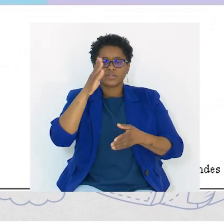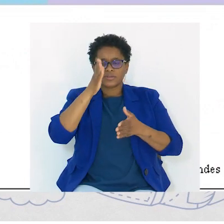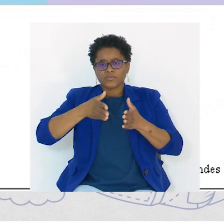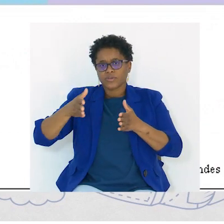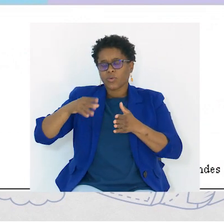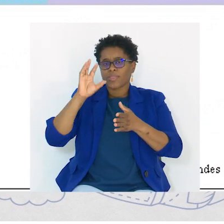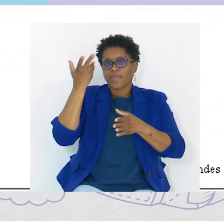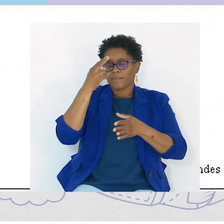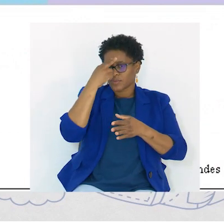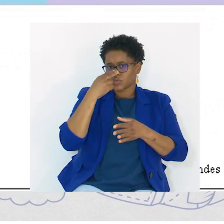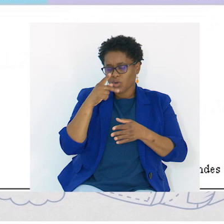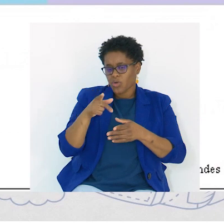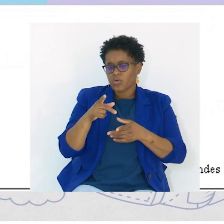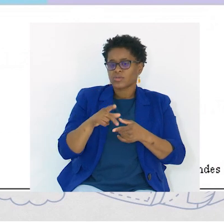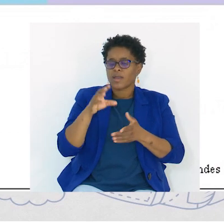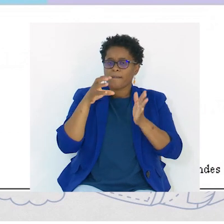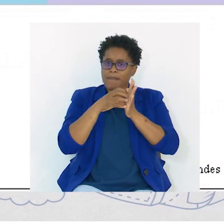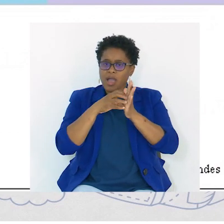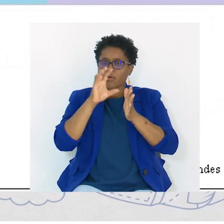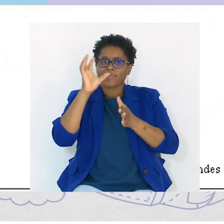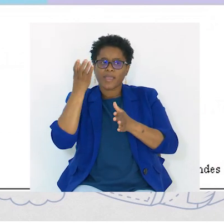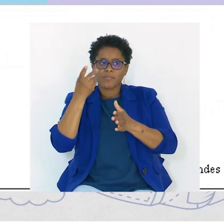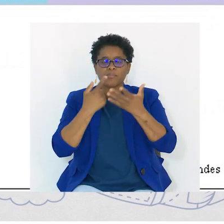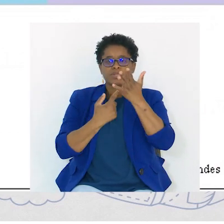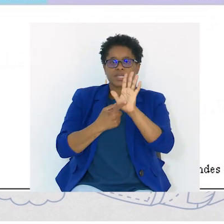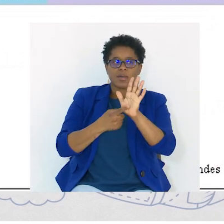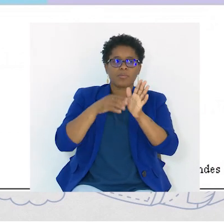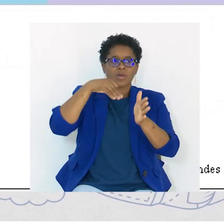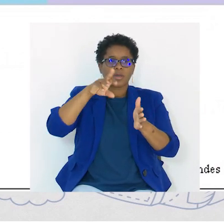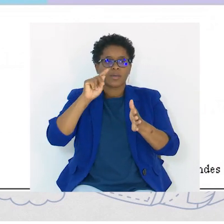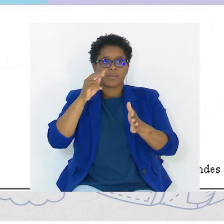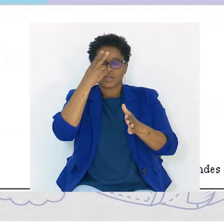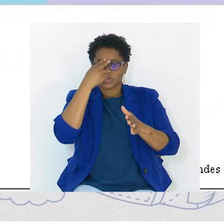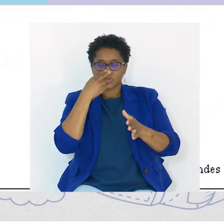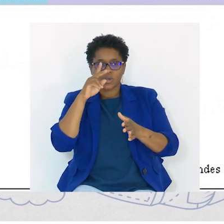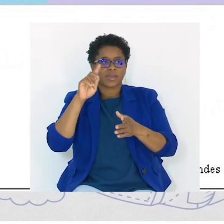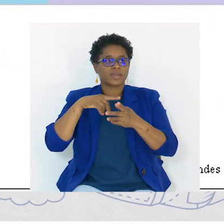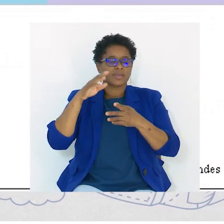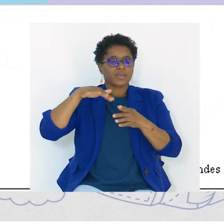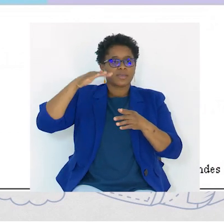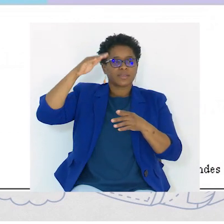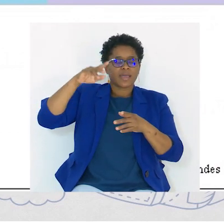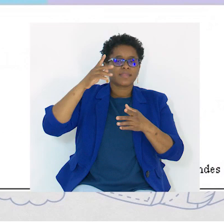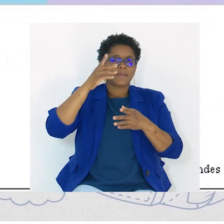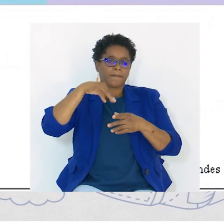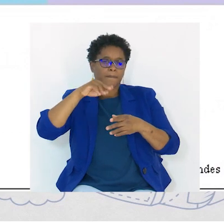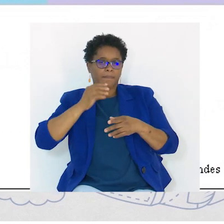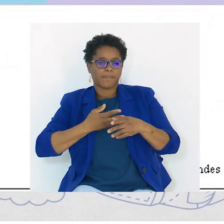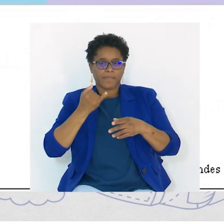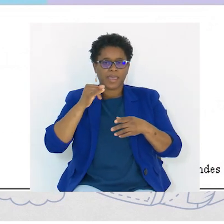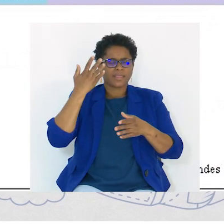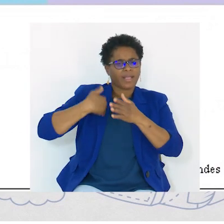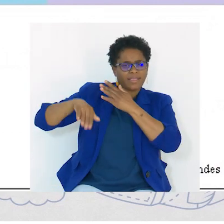históricos, macrotempos, como, por exemplo, pré-história, Idade Média, Idade Antiga, Idade Moderna, Idade